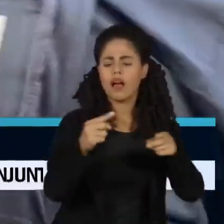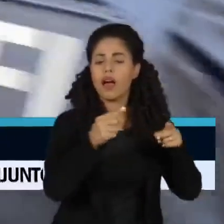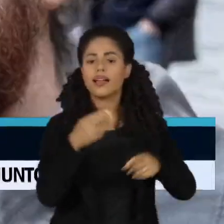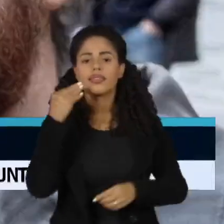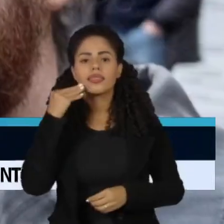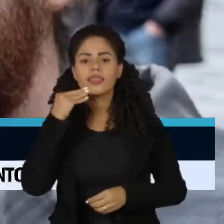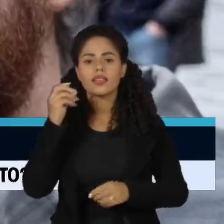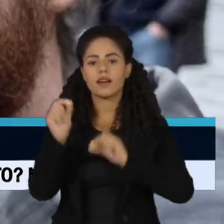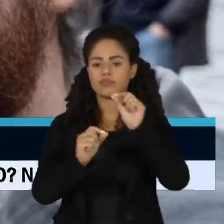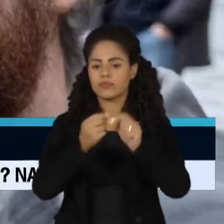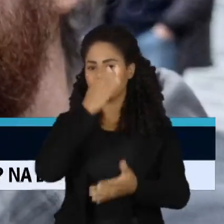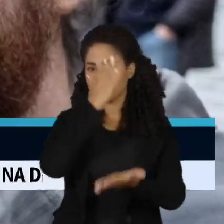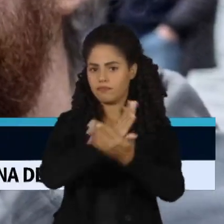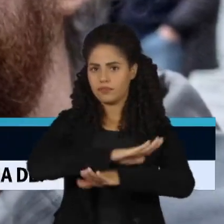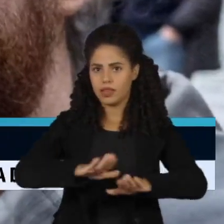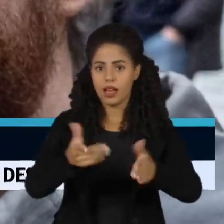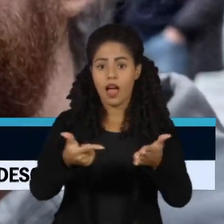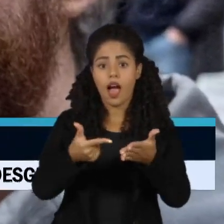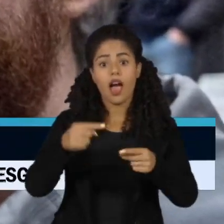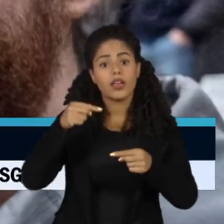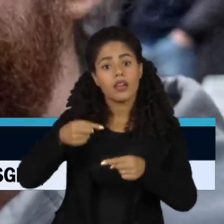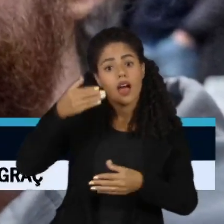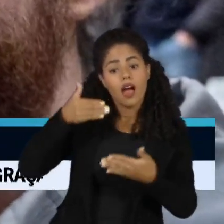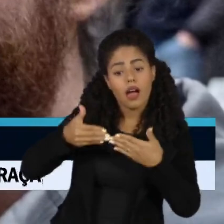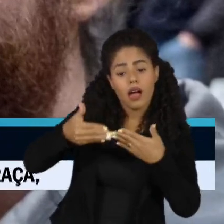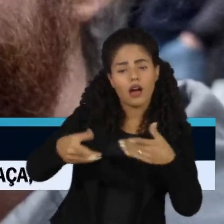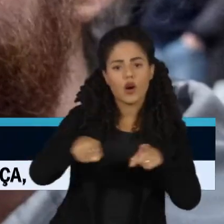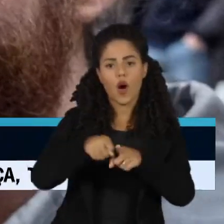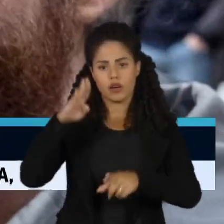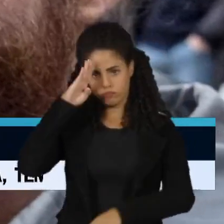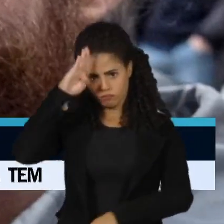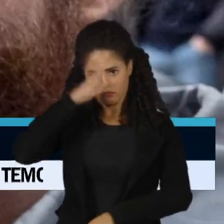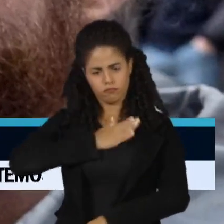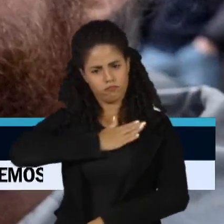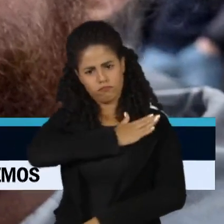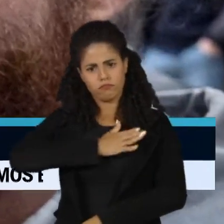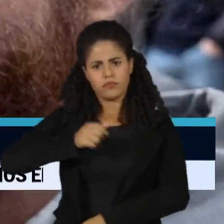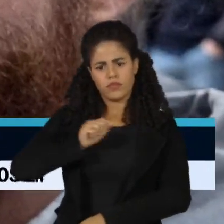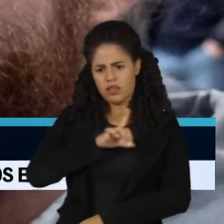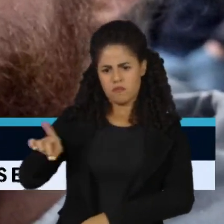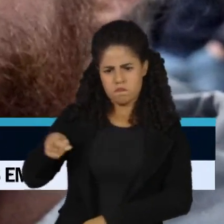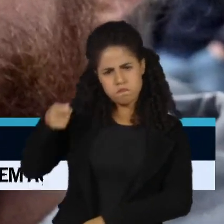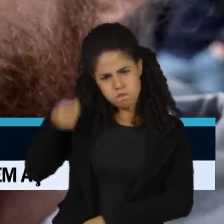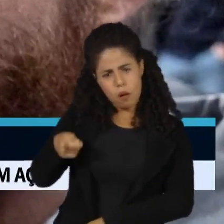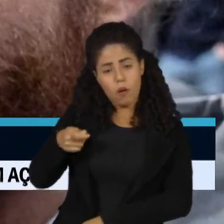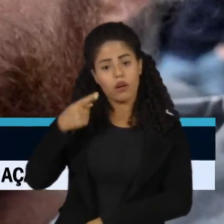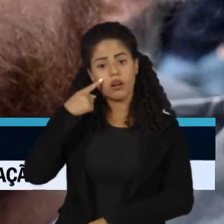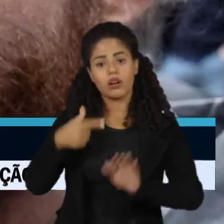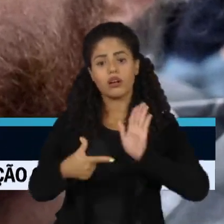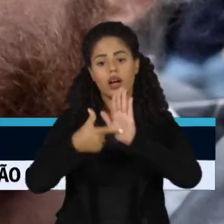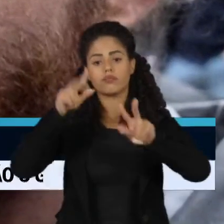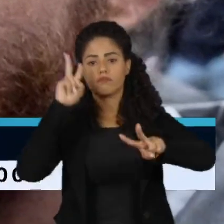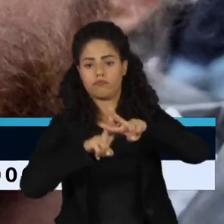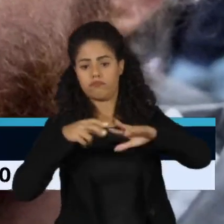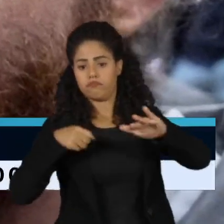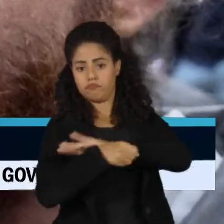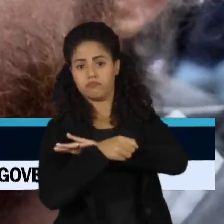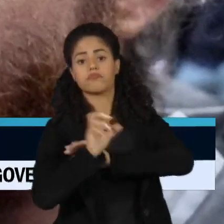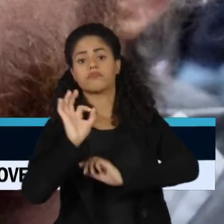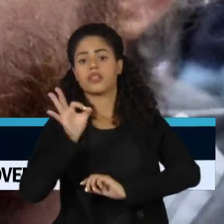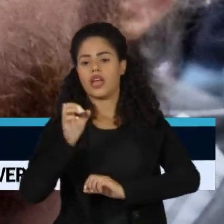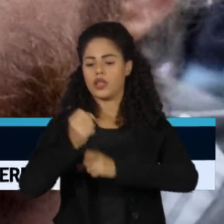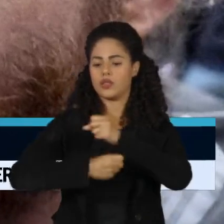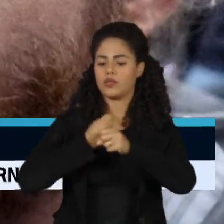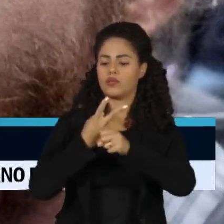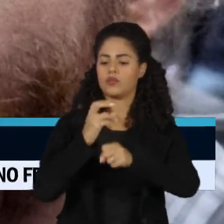o estado recentemente um escaldado das Forças Armadas radical de extrema direita foi condenado à prisão em